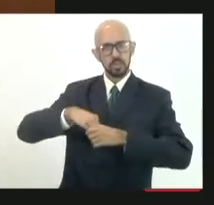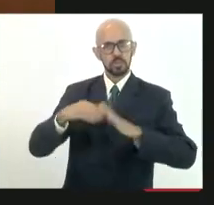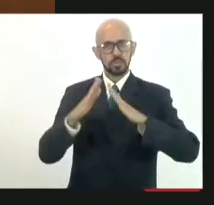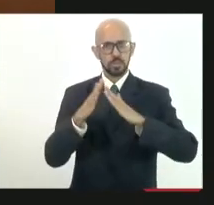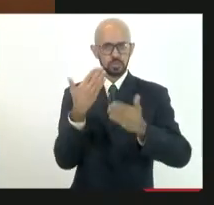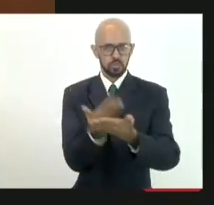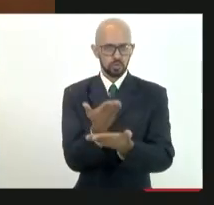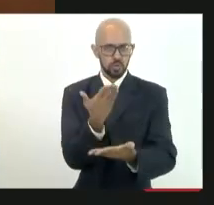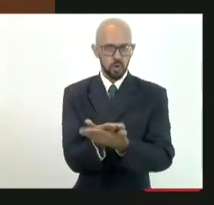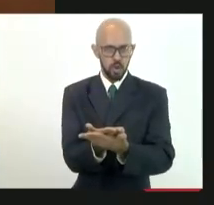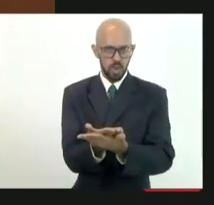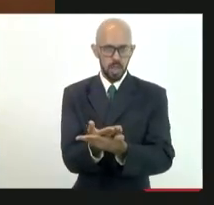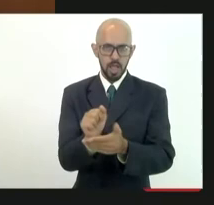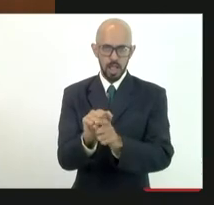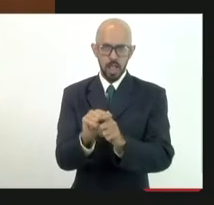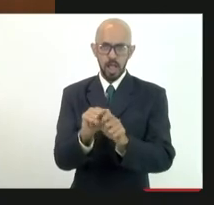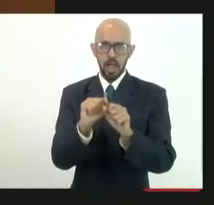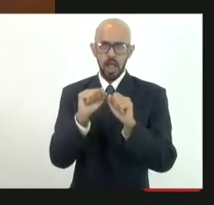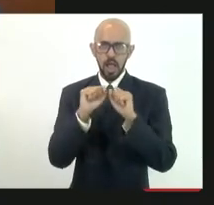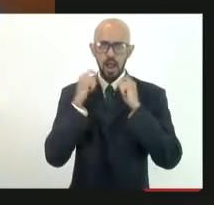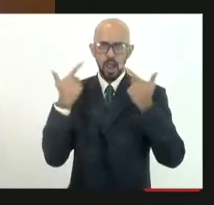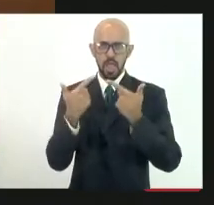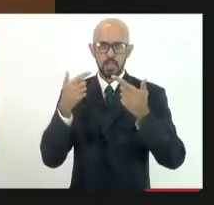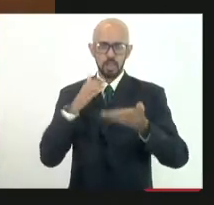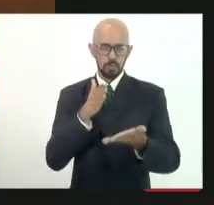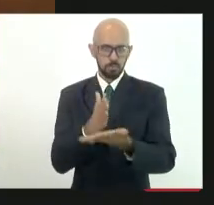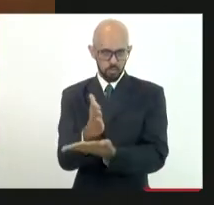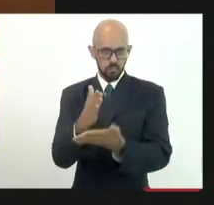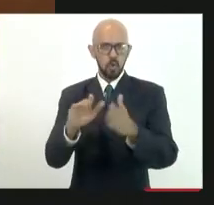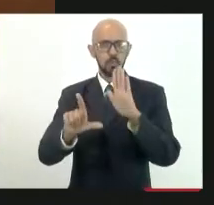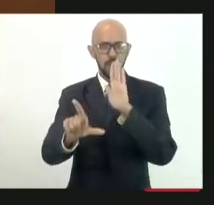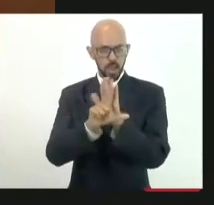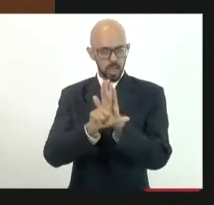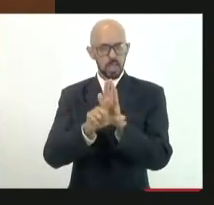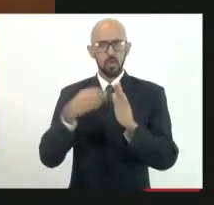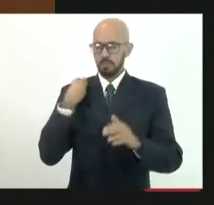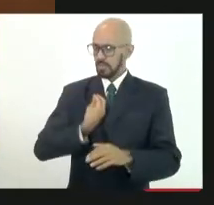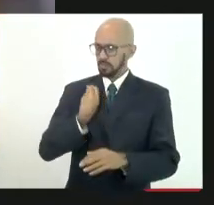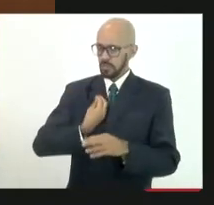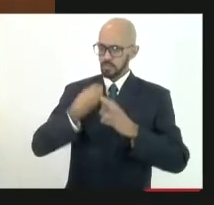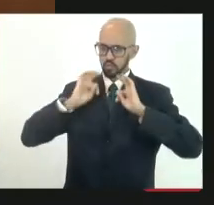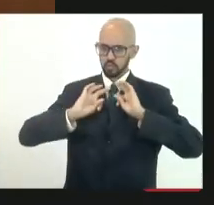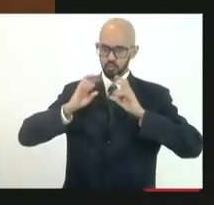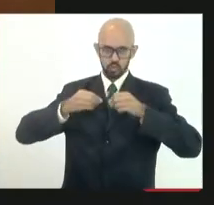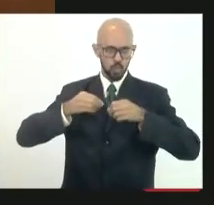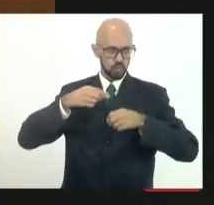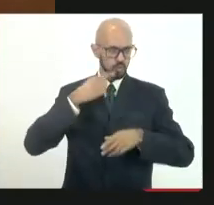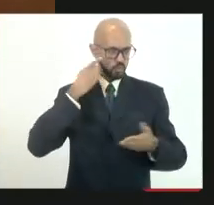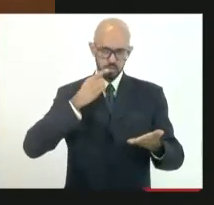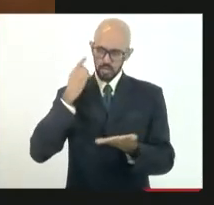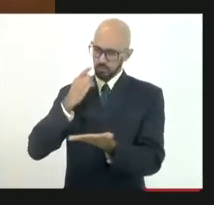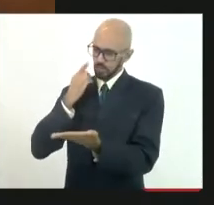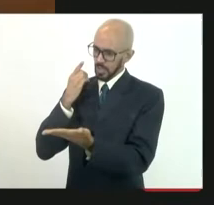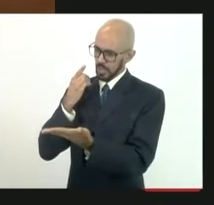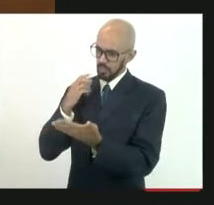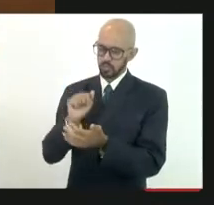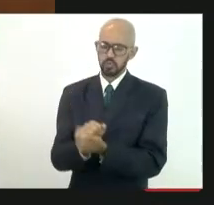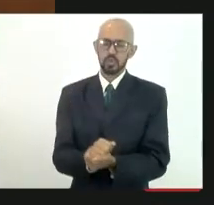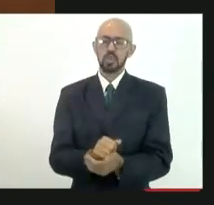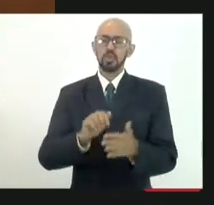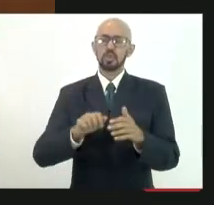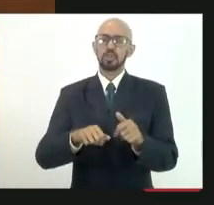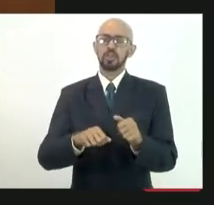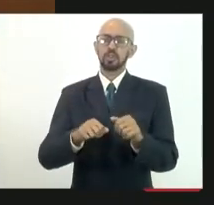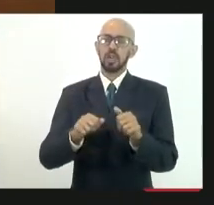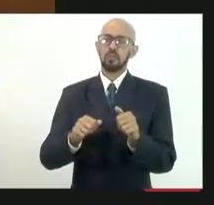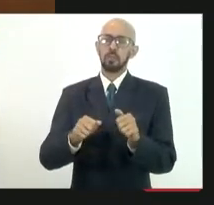né? E a Assembleia Legislativa aprovou uma lei, com a participação de todos vocês aqui, inclusive, originalmente de minha autoria, mas contou com a colaboração de todo mundo